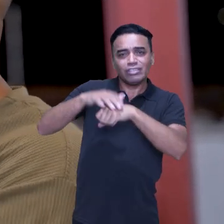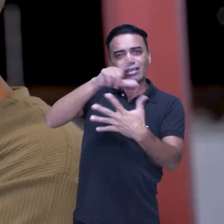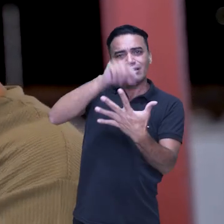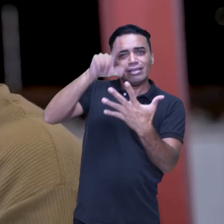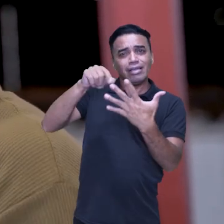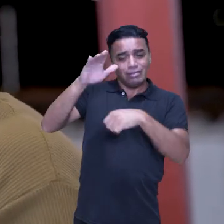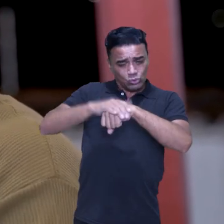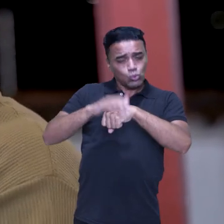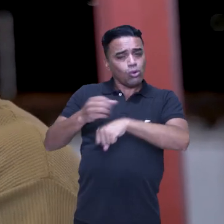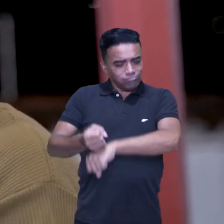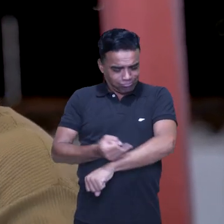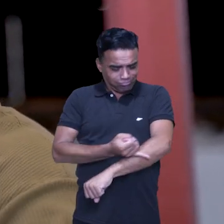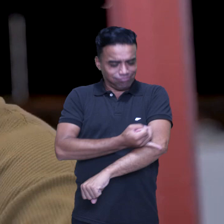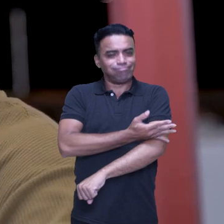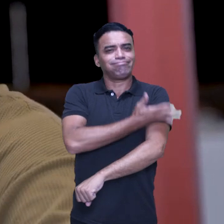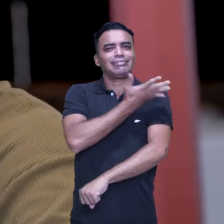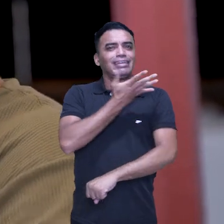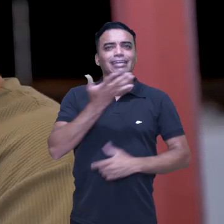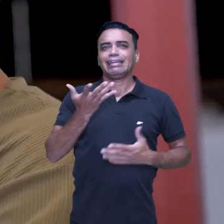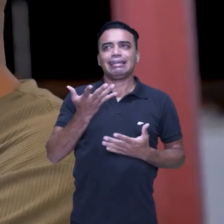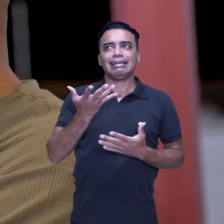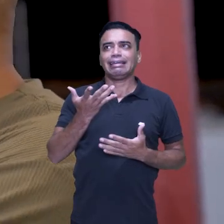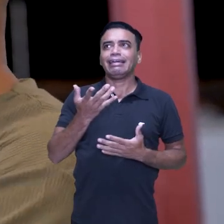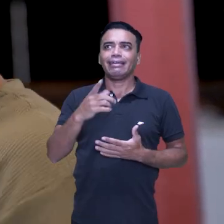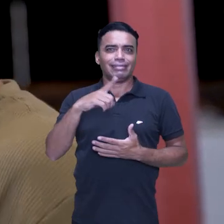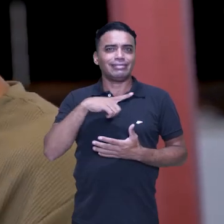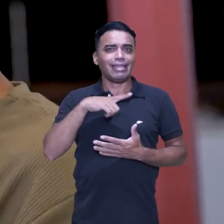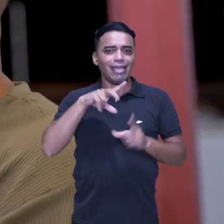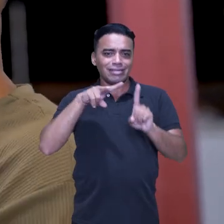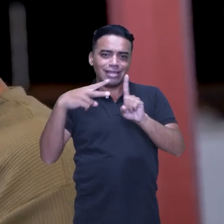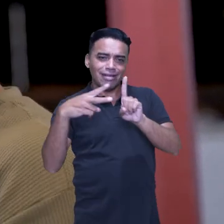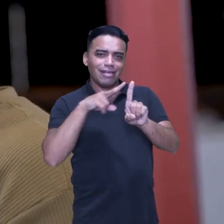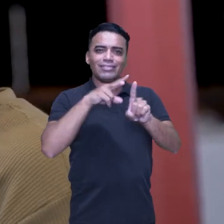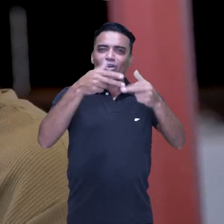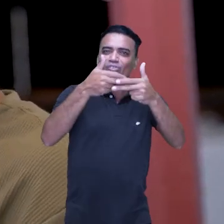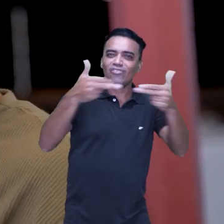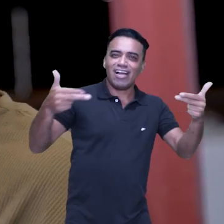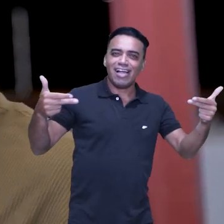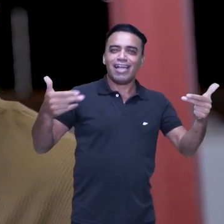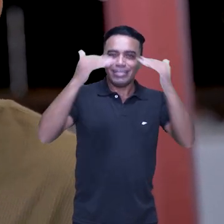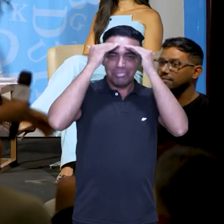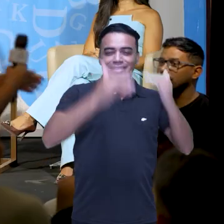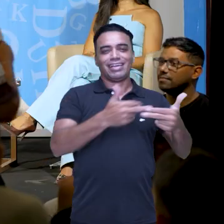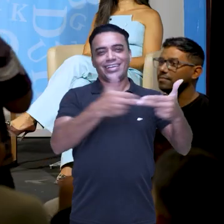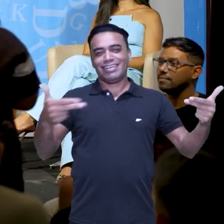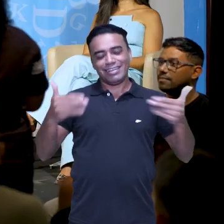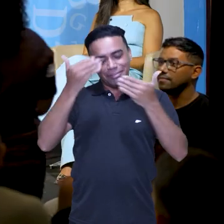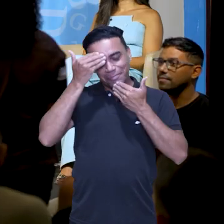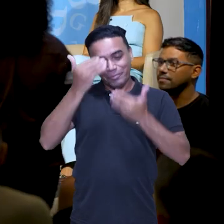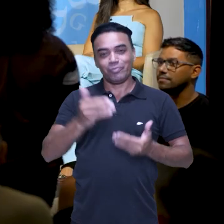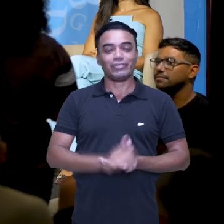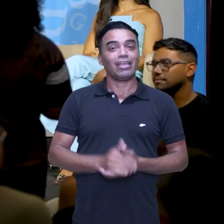sua sensibilidade em ter esse olhar plural, né? Muito obrigado. Eu